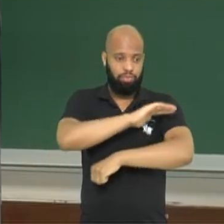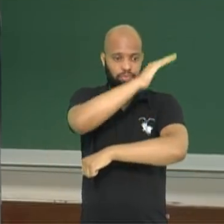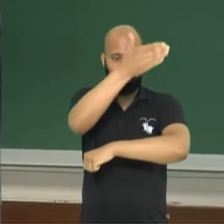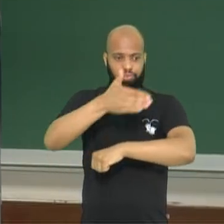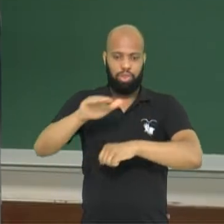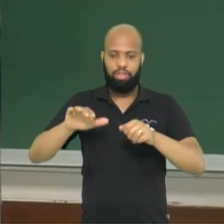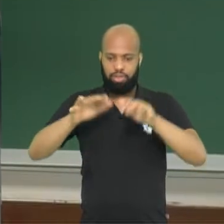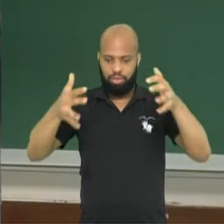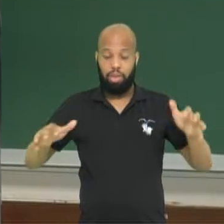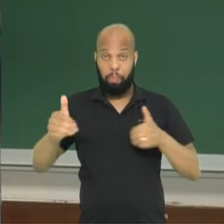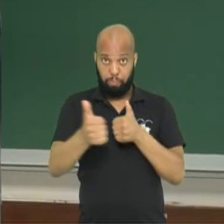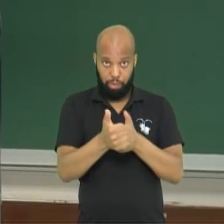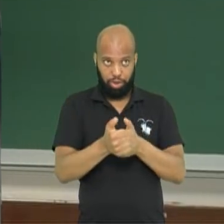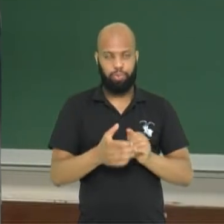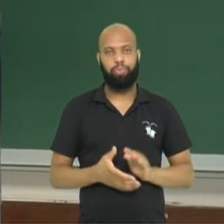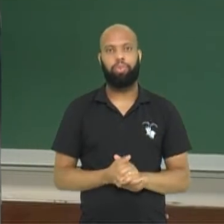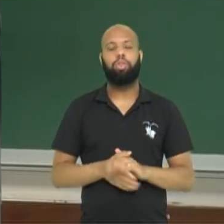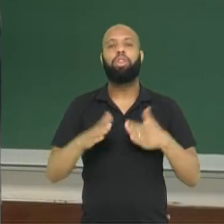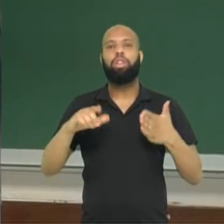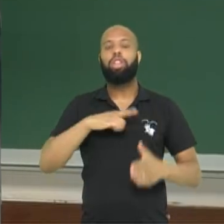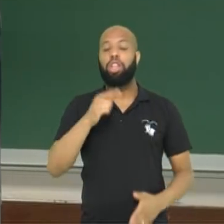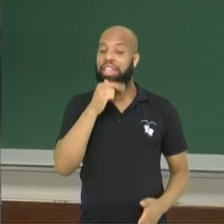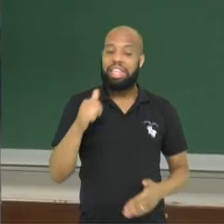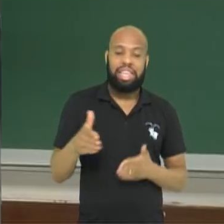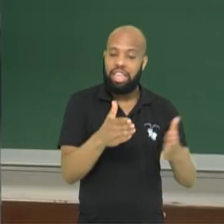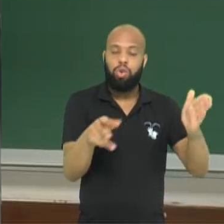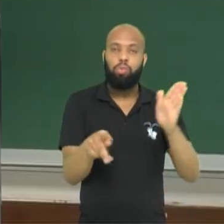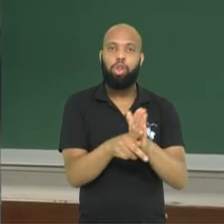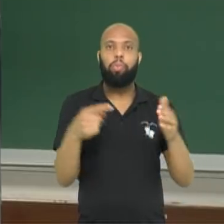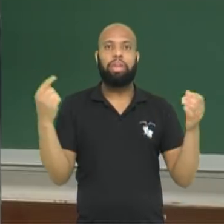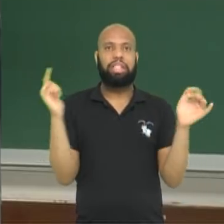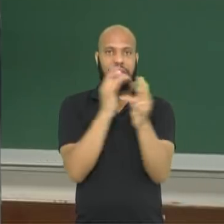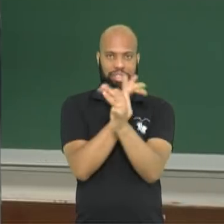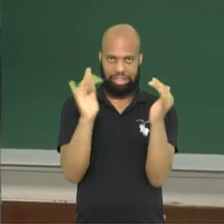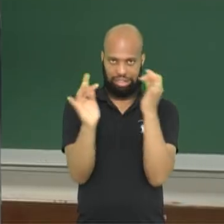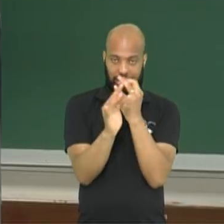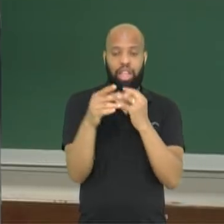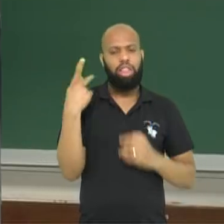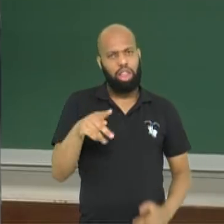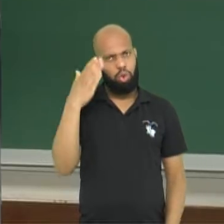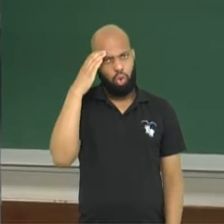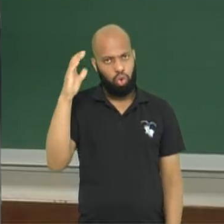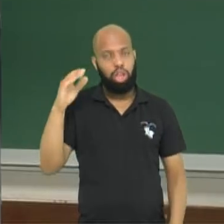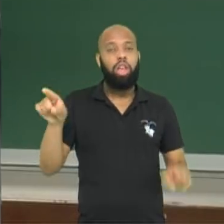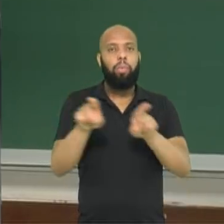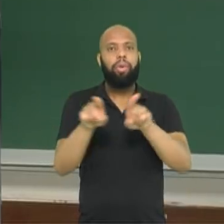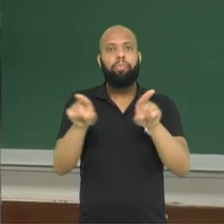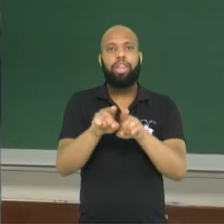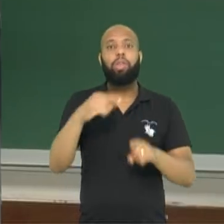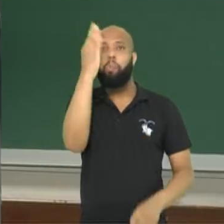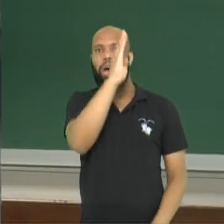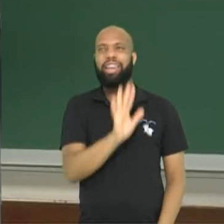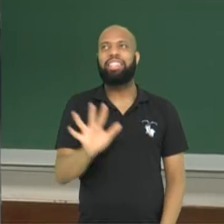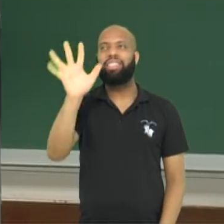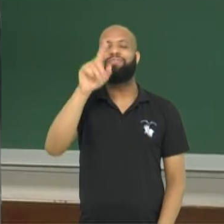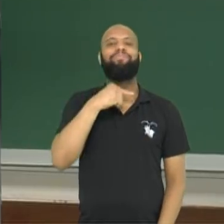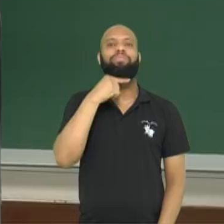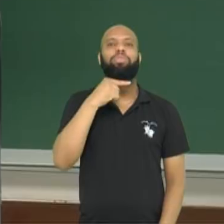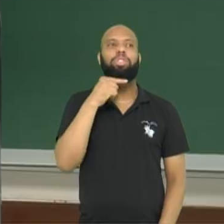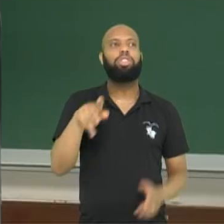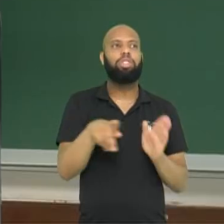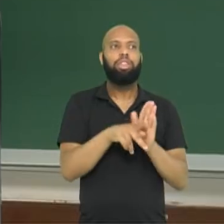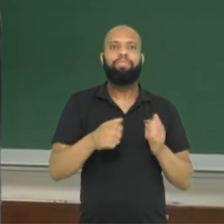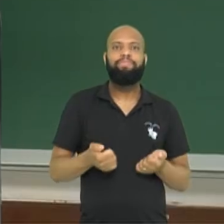dos mananciais? Infelizmente, os rios urbanos, né, não só na cidade de Curitiba, alguns rios do Brasil, eles já não tinham condições